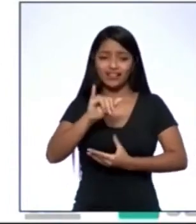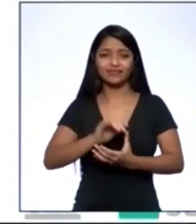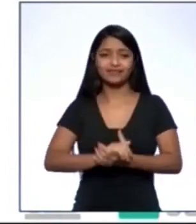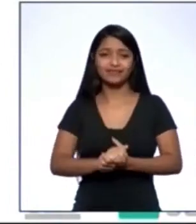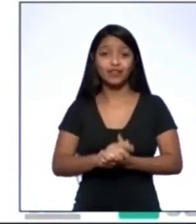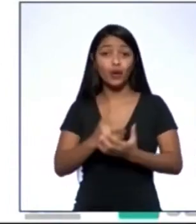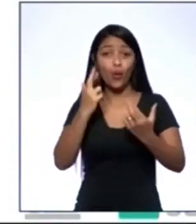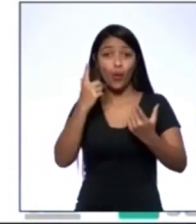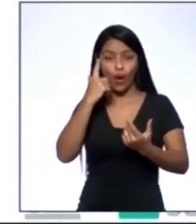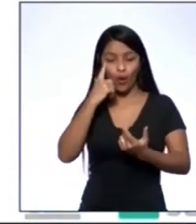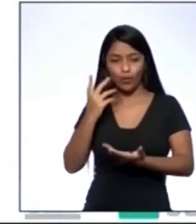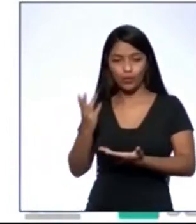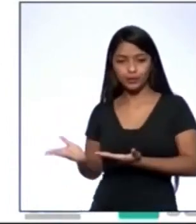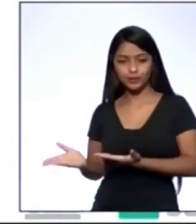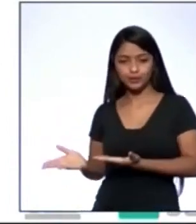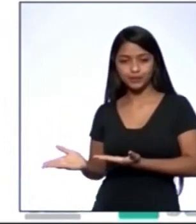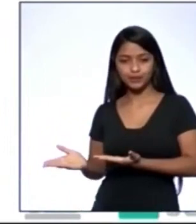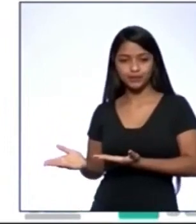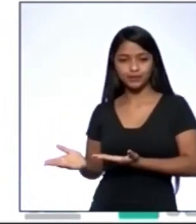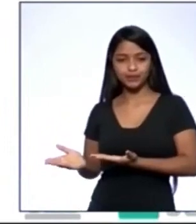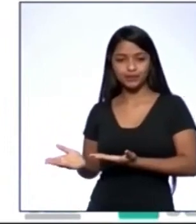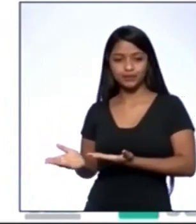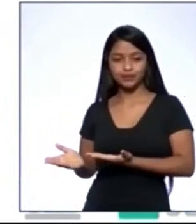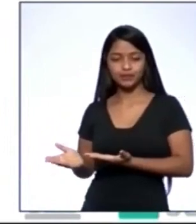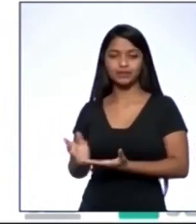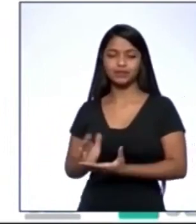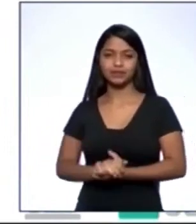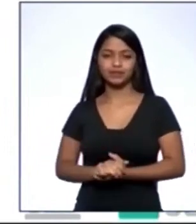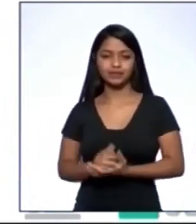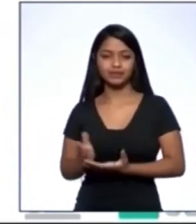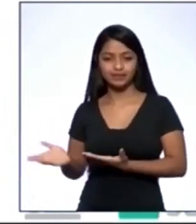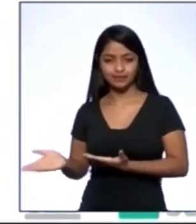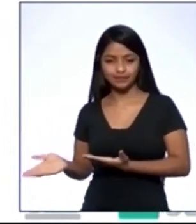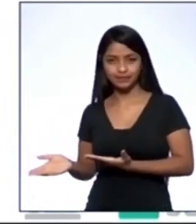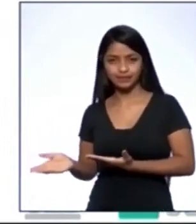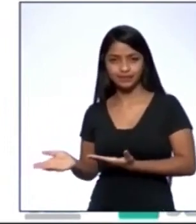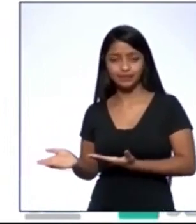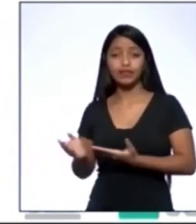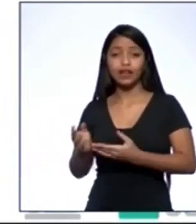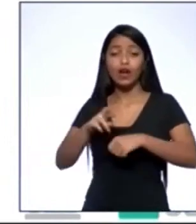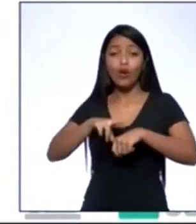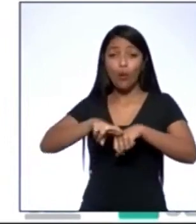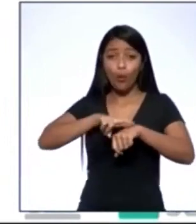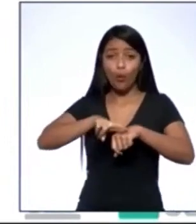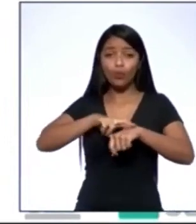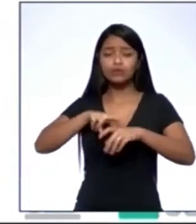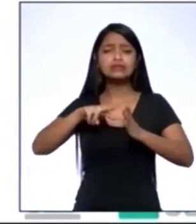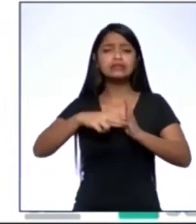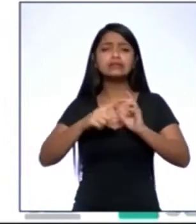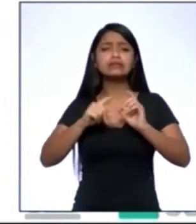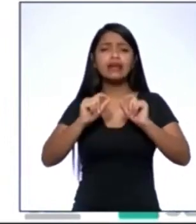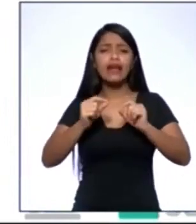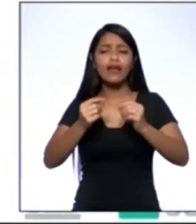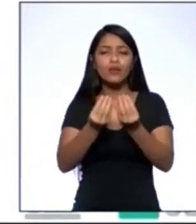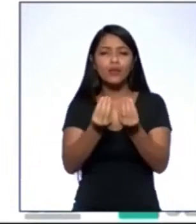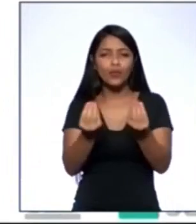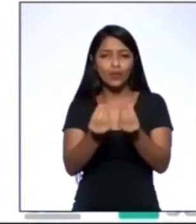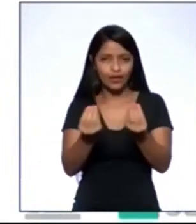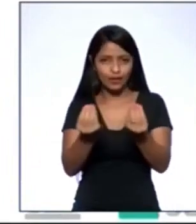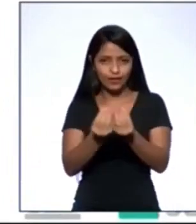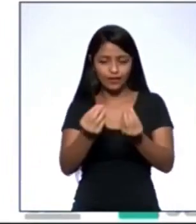dessa que você está vendo, roxinha aí, ó, representa uma molécula do DDT, do agrotóxico. Se você pegar